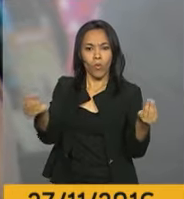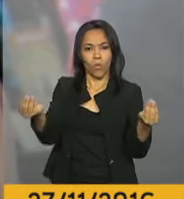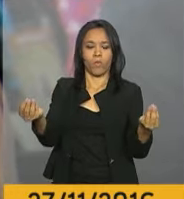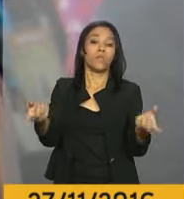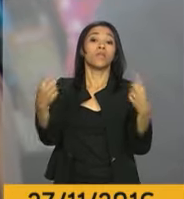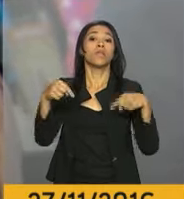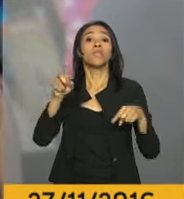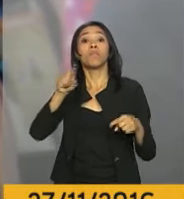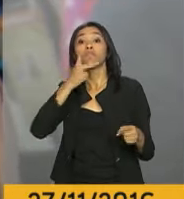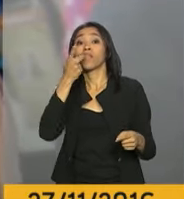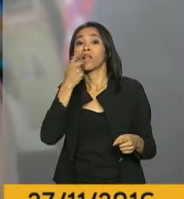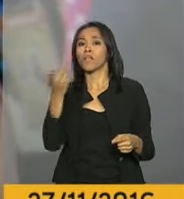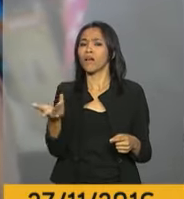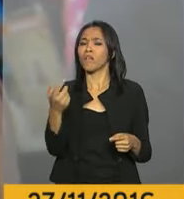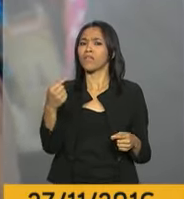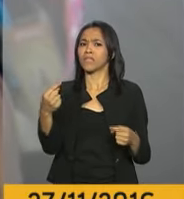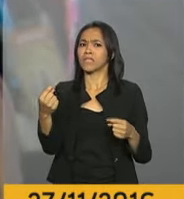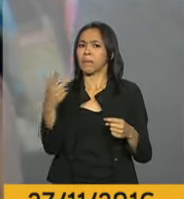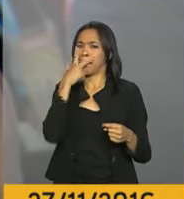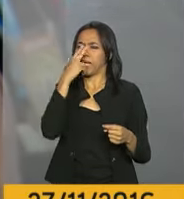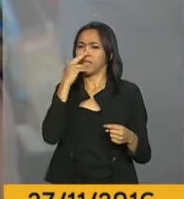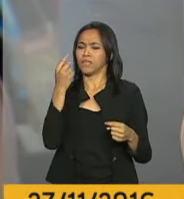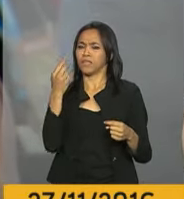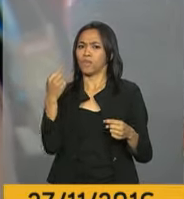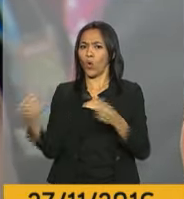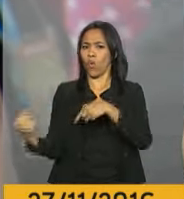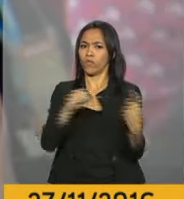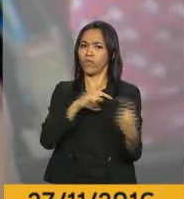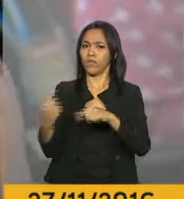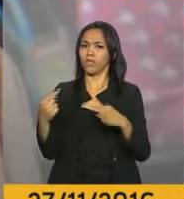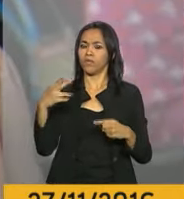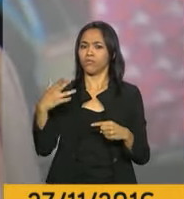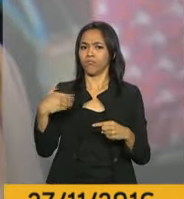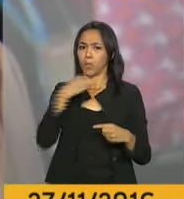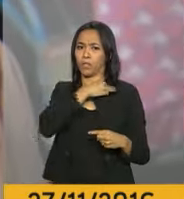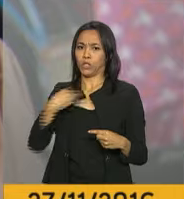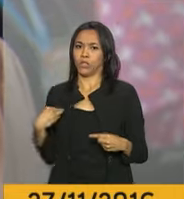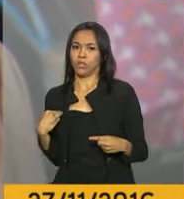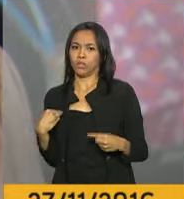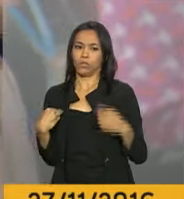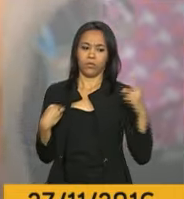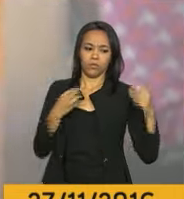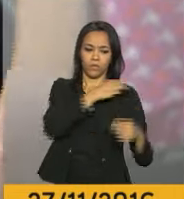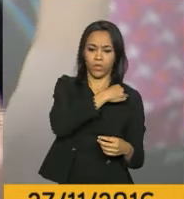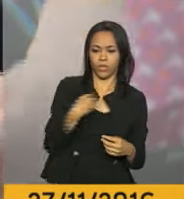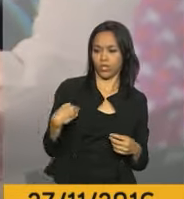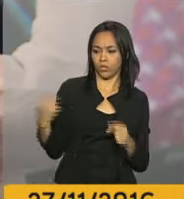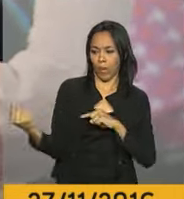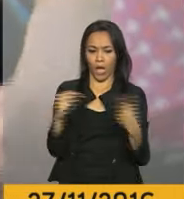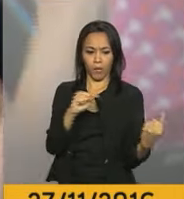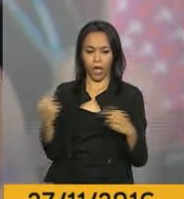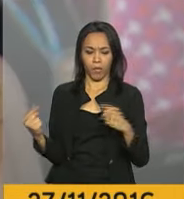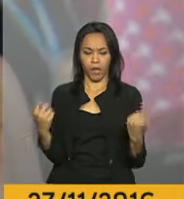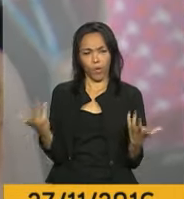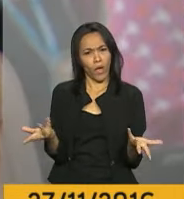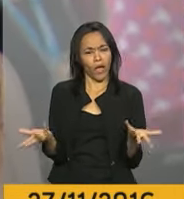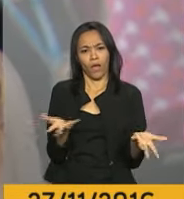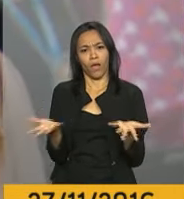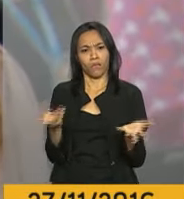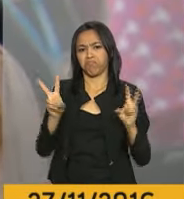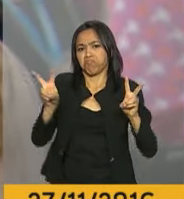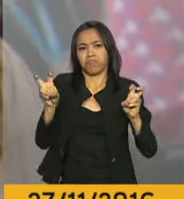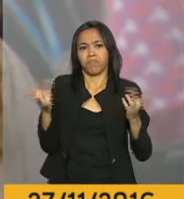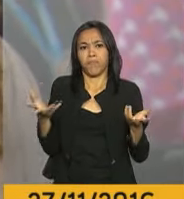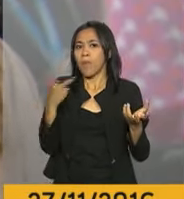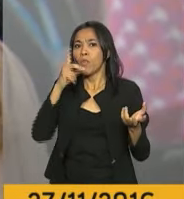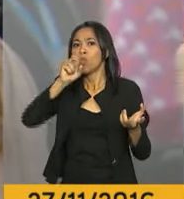senhor falou que estava arbitrando um conflito entre ministros. O senhor, inclusive, repetiu aqui agora: vou arbitrar qualquer conflito. A questão é que,